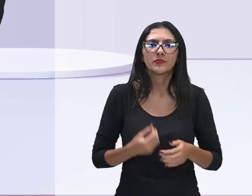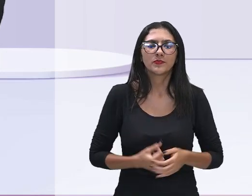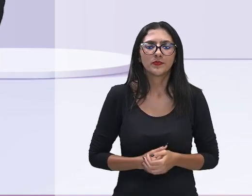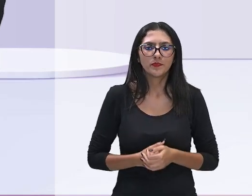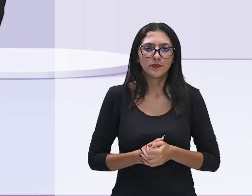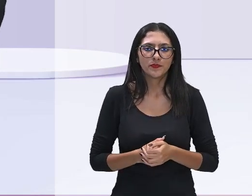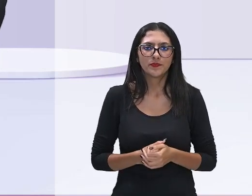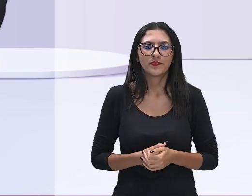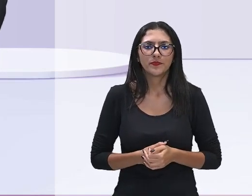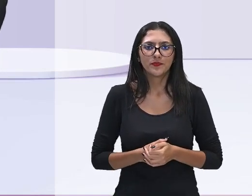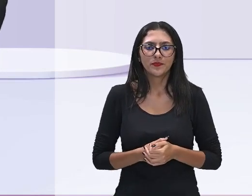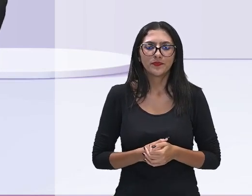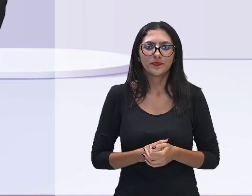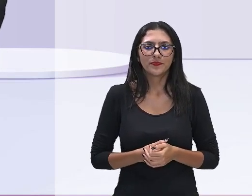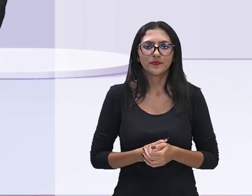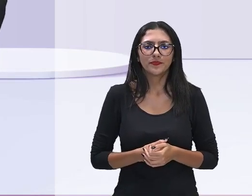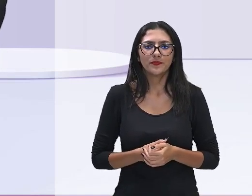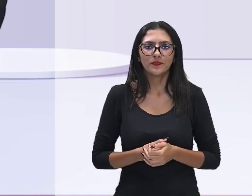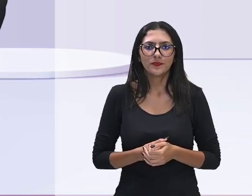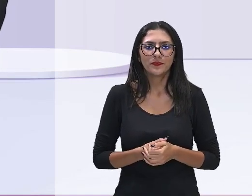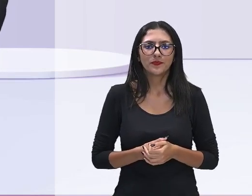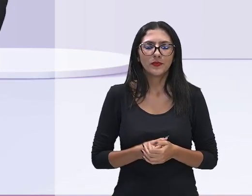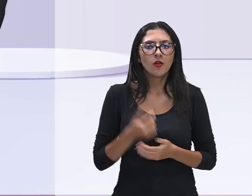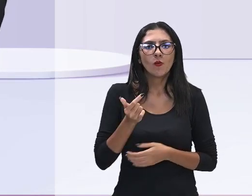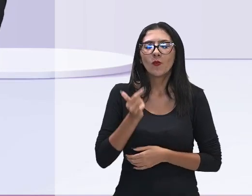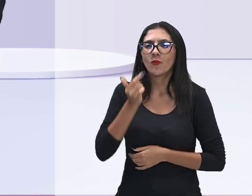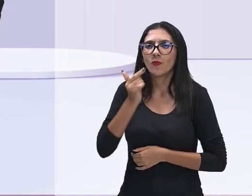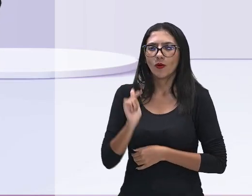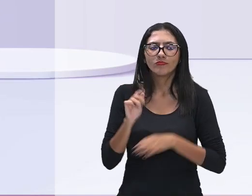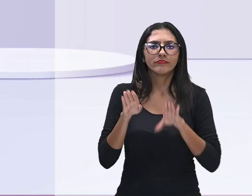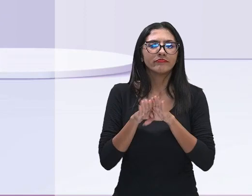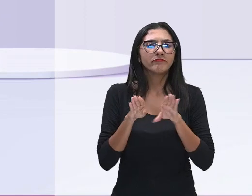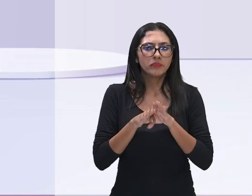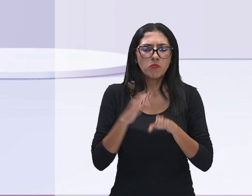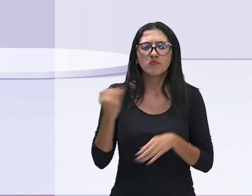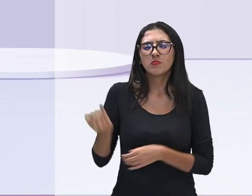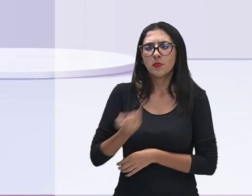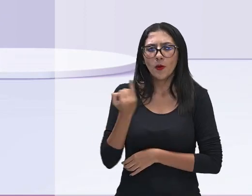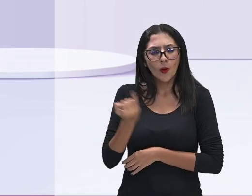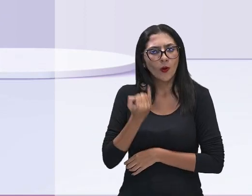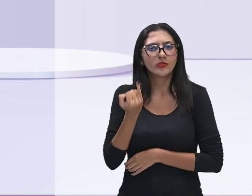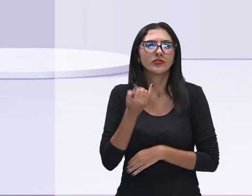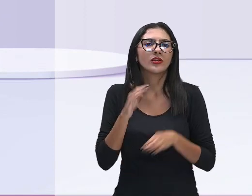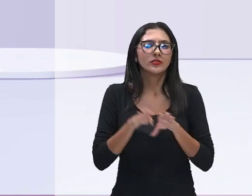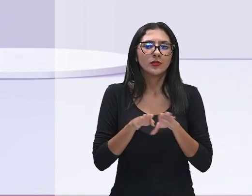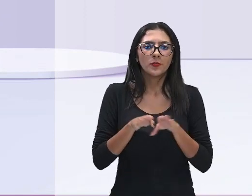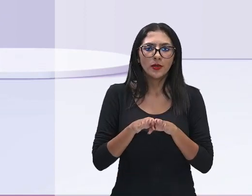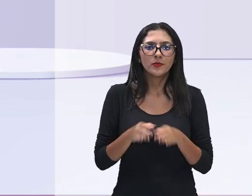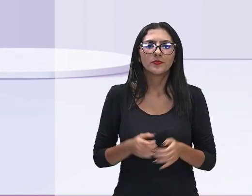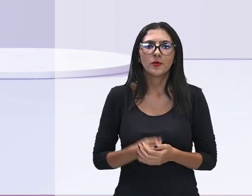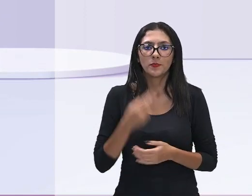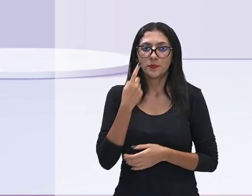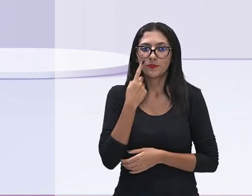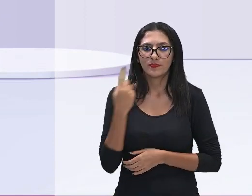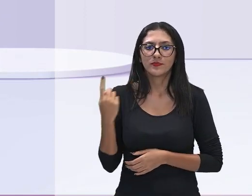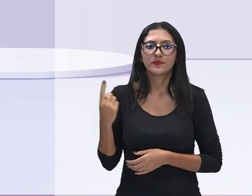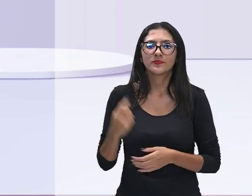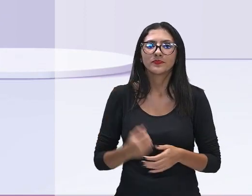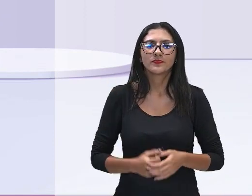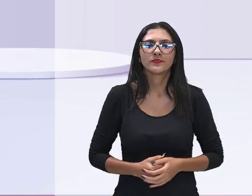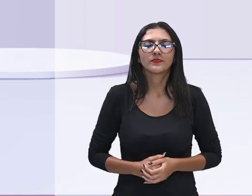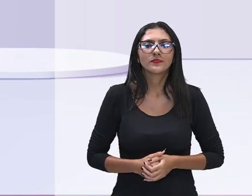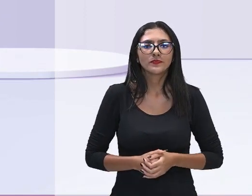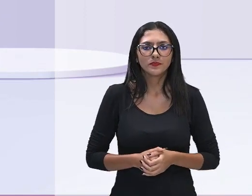transição da nossa vida, tá? Outra coisa também que é muito importante, turma, está aqui, ó,